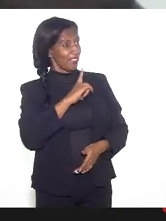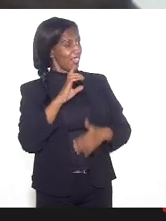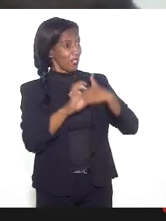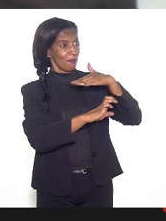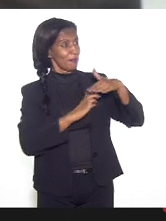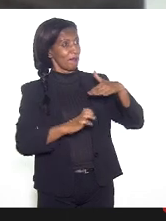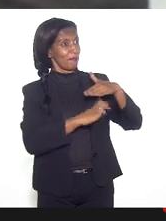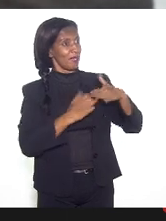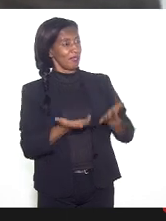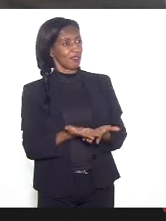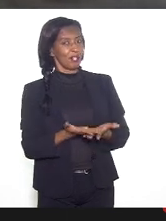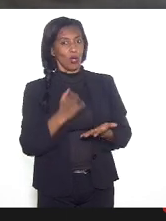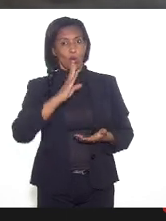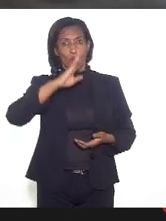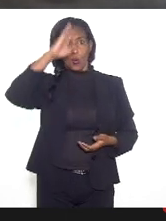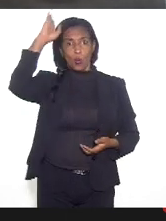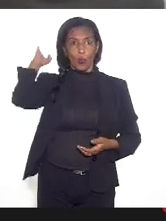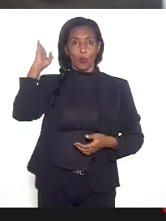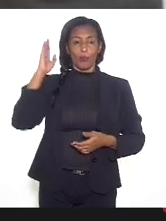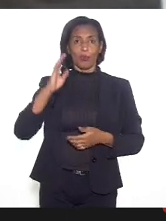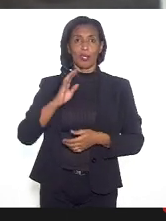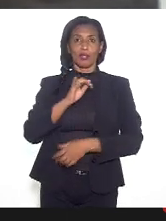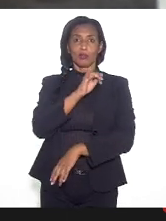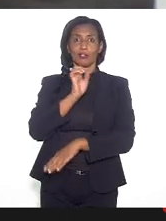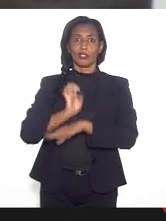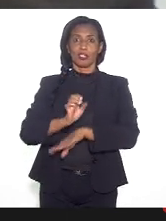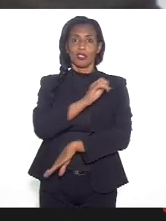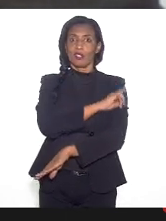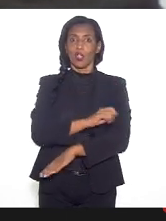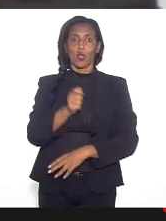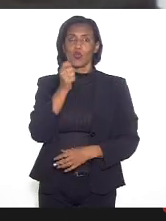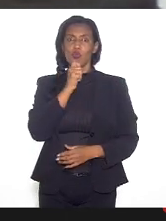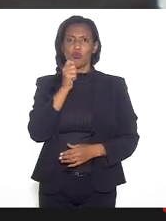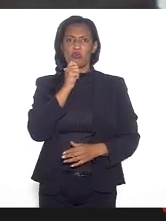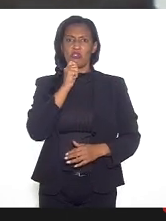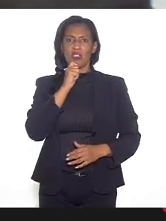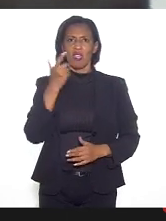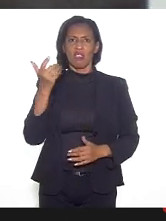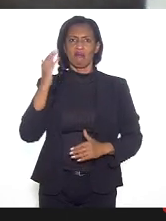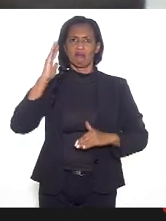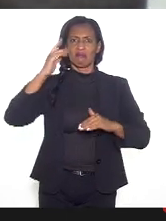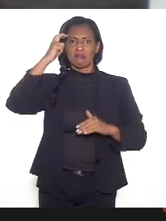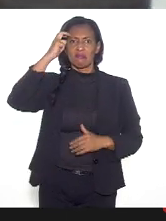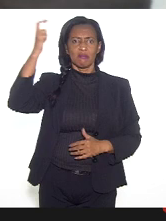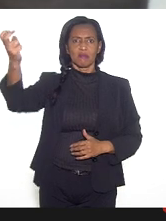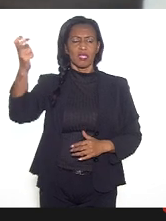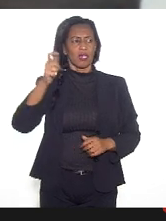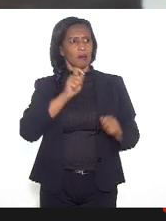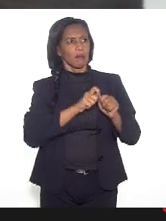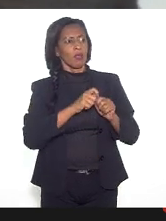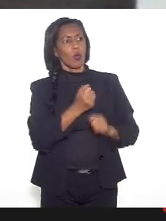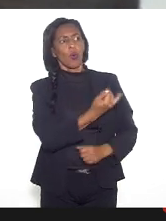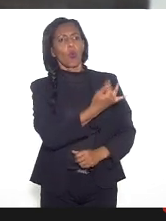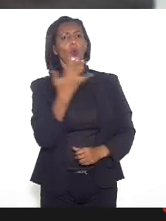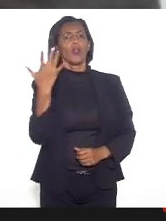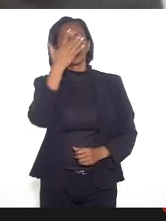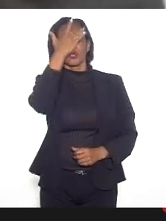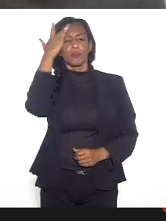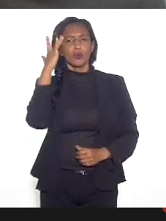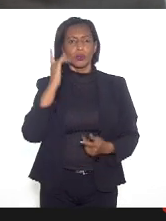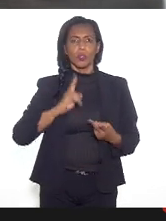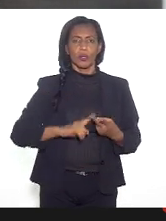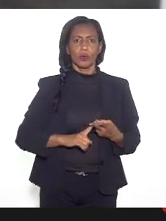ou seja, o Corpo de Bombeiros Militar do Estado do Rio de Janeiro não teve a competência para estabelecer a quantidade de